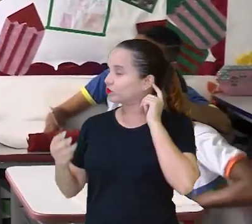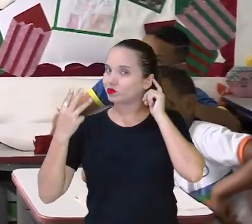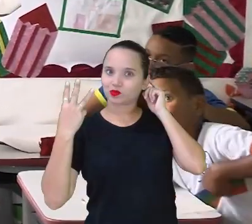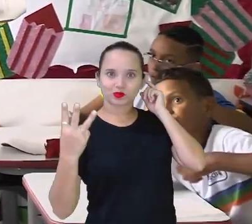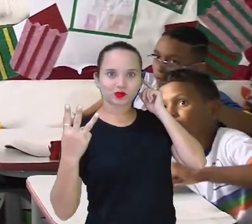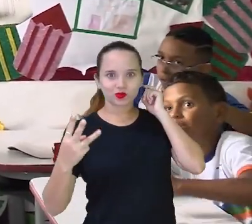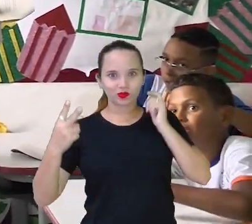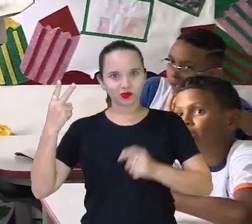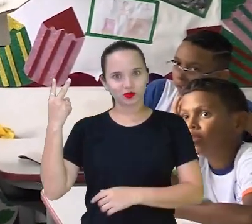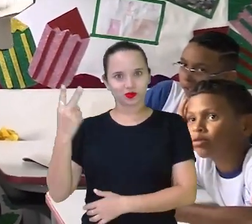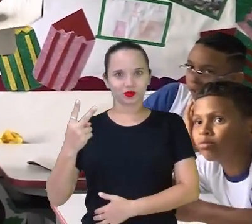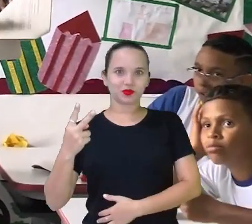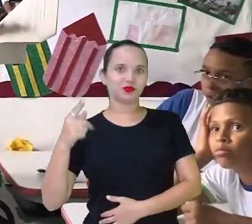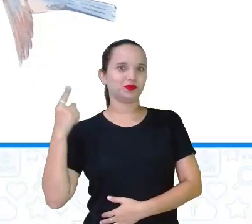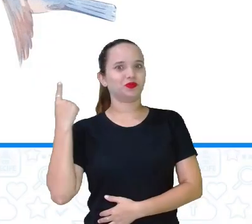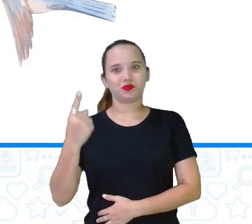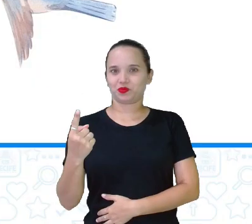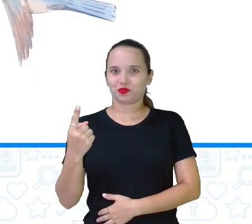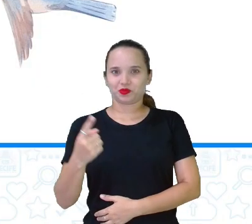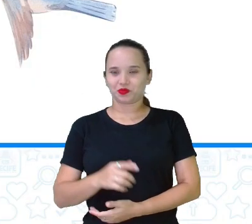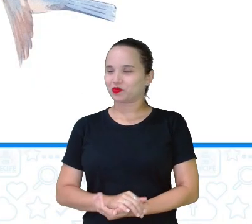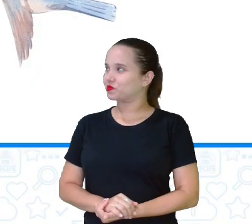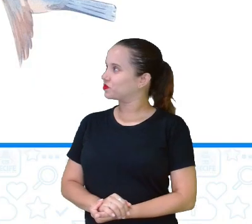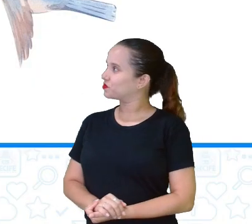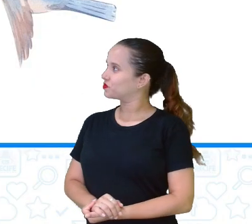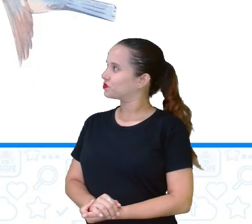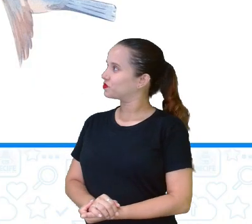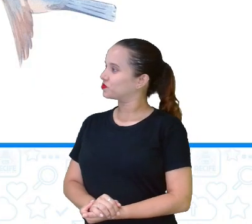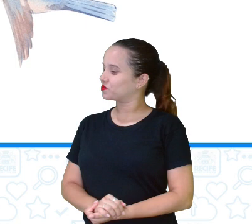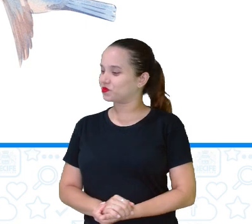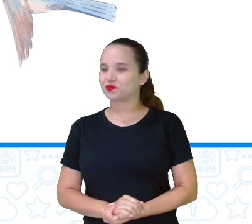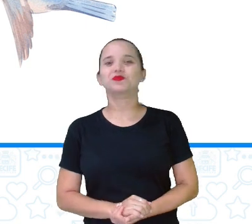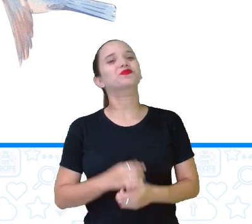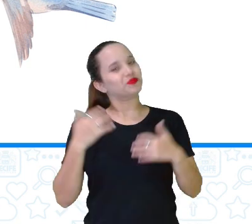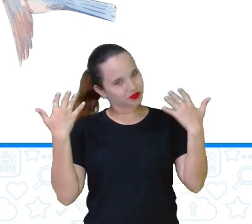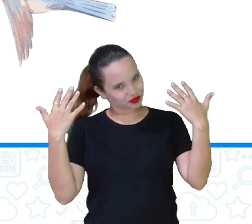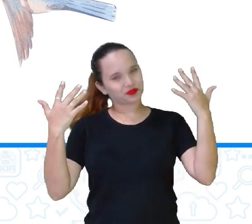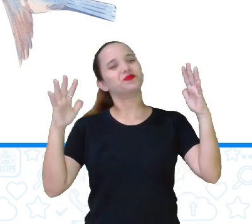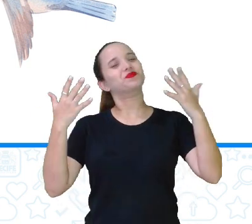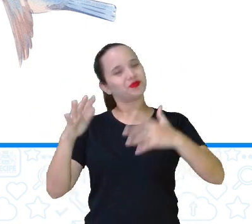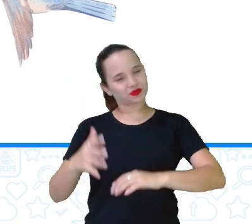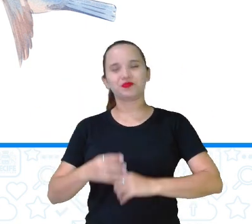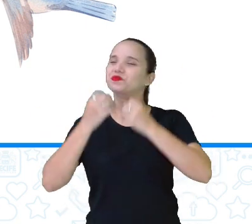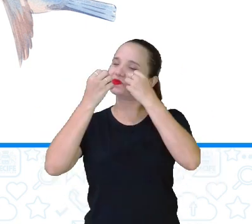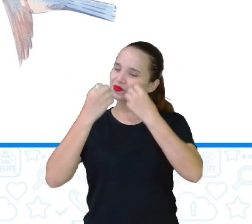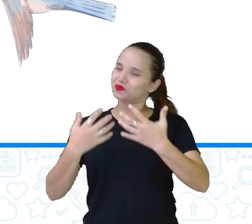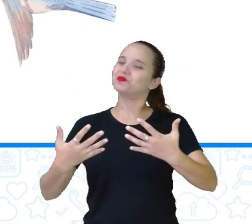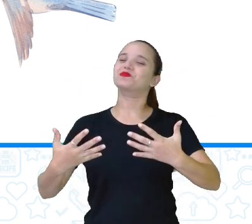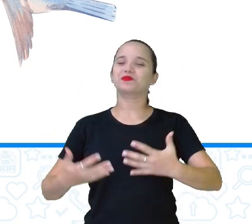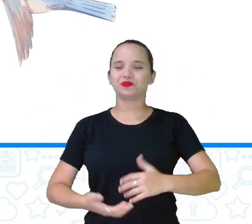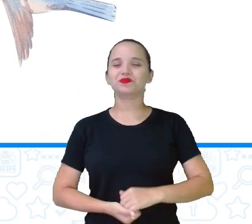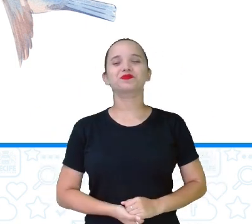3, 2, 1. Isso mesmo, muito bem.